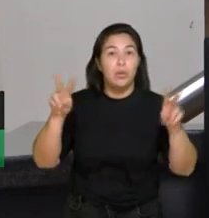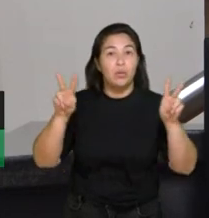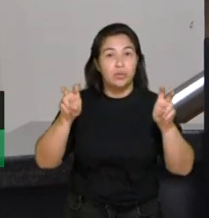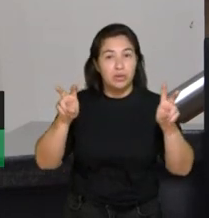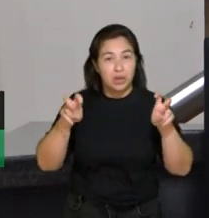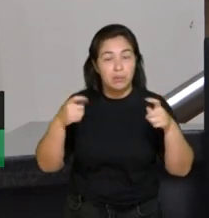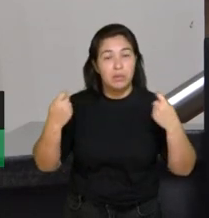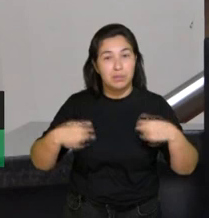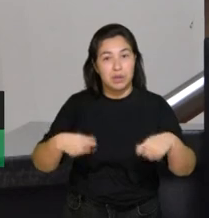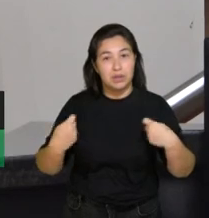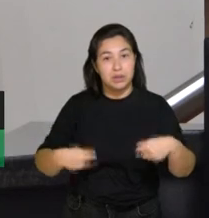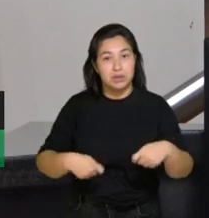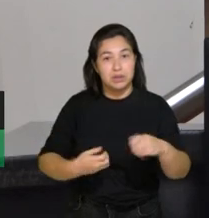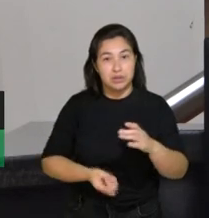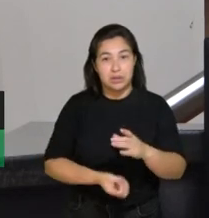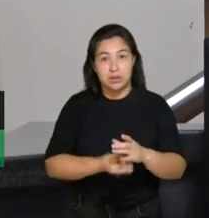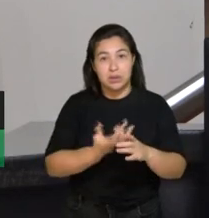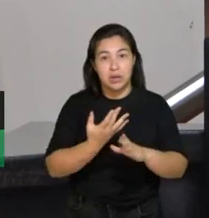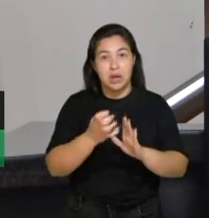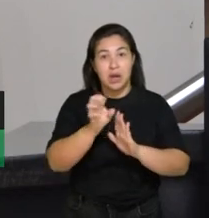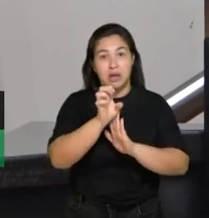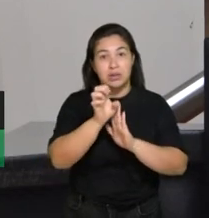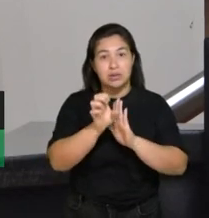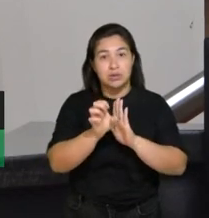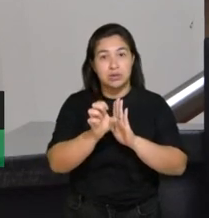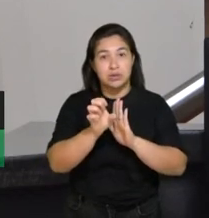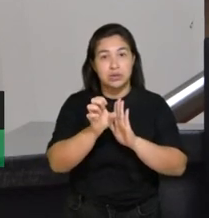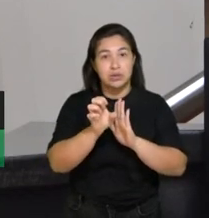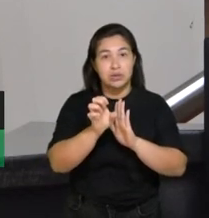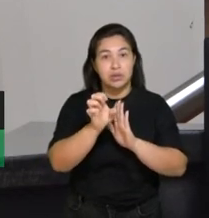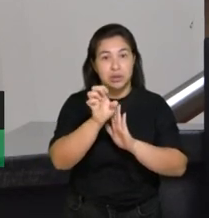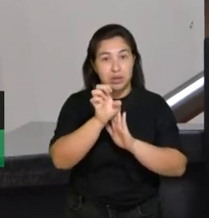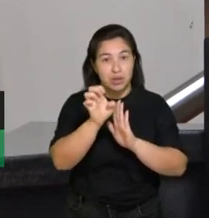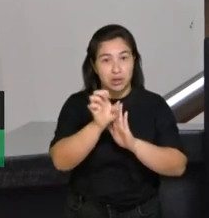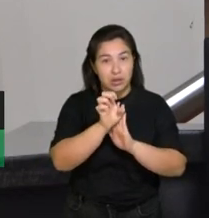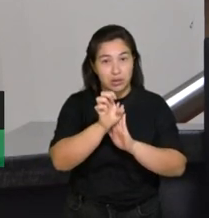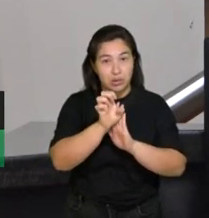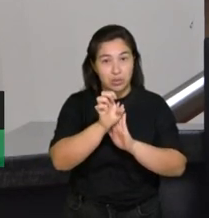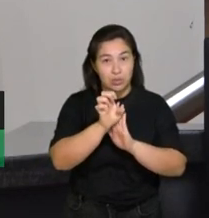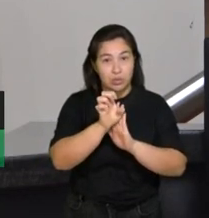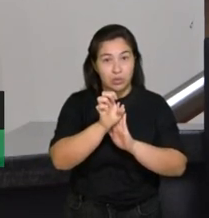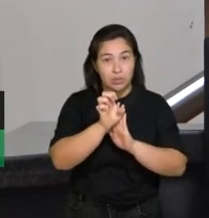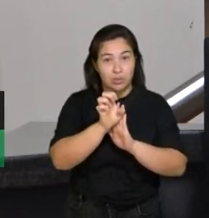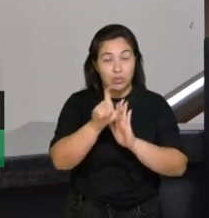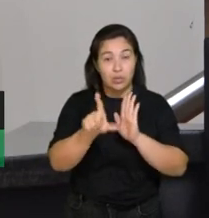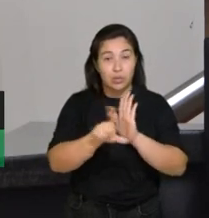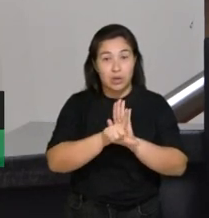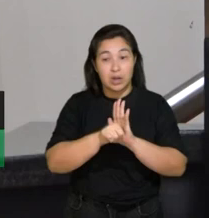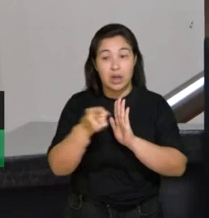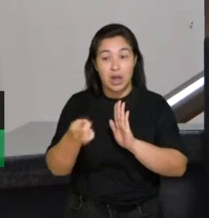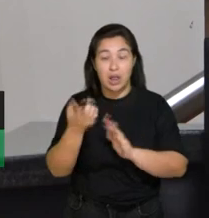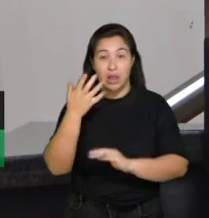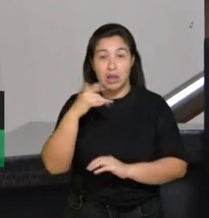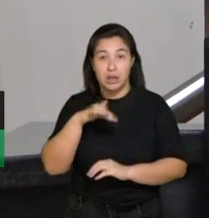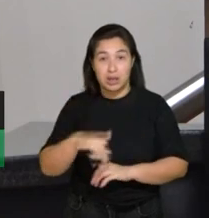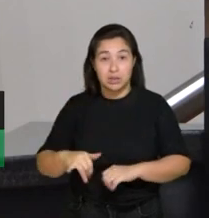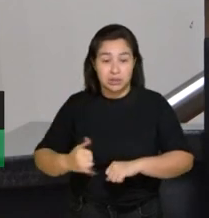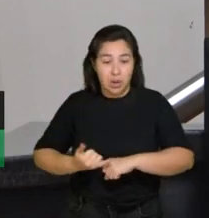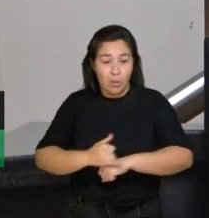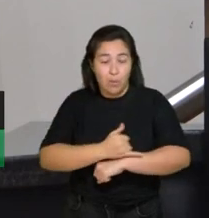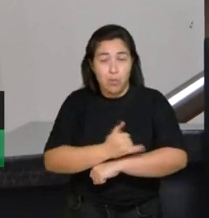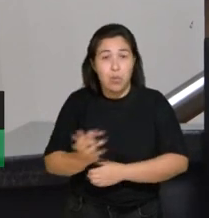criado o estatuto da obesidade para que as nossas crianças adolescentes tenham um